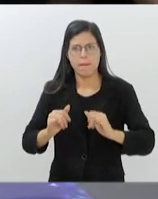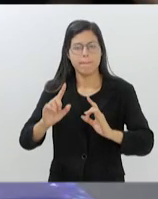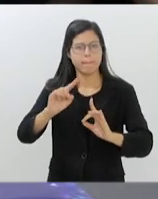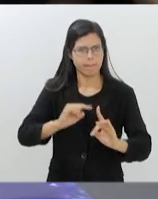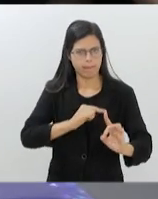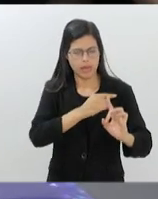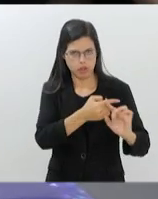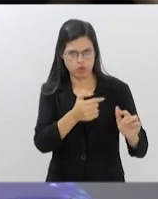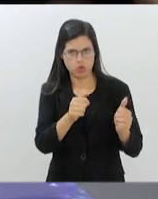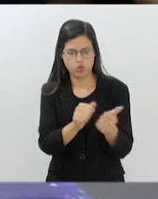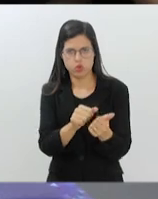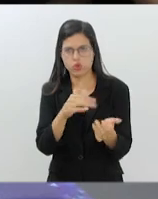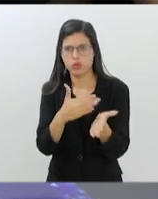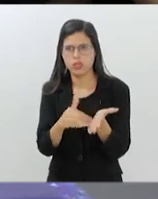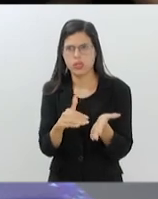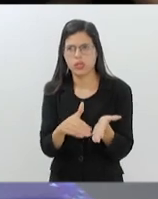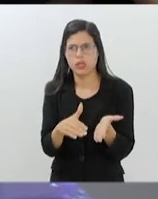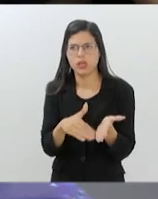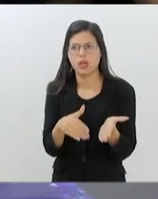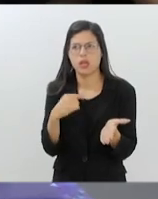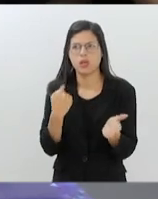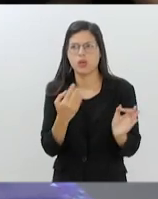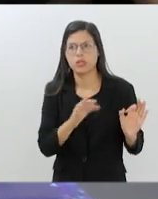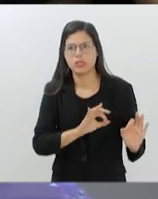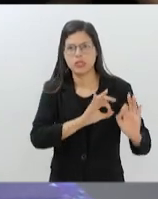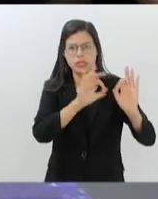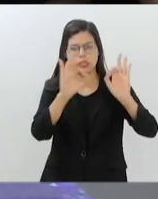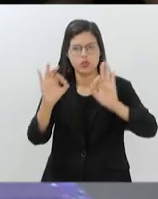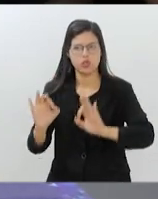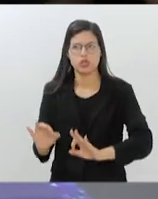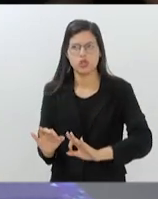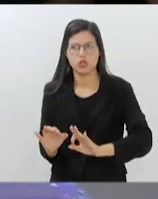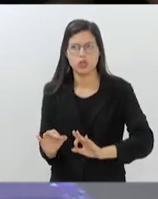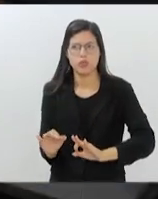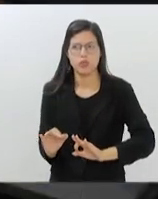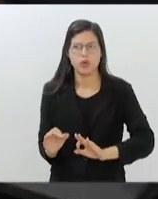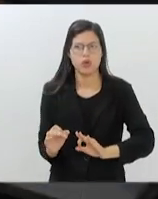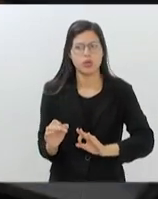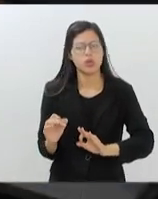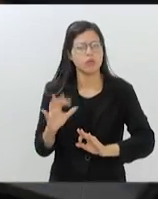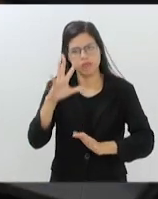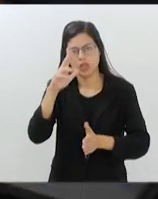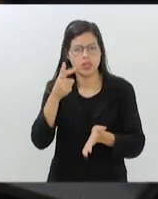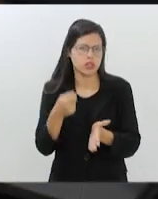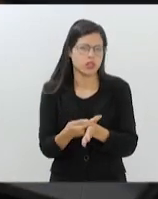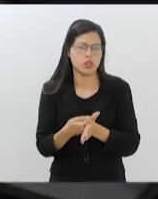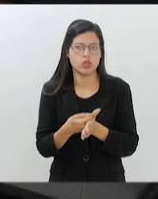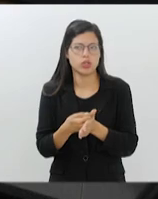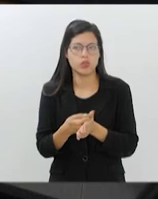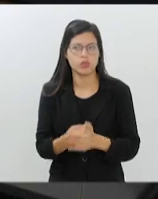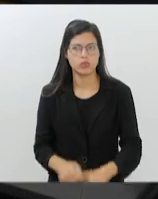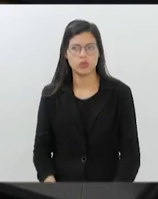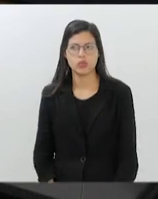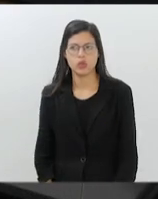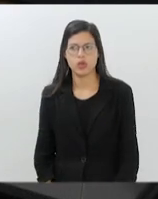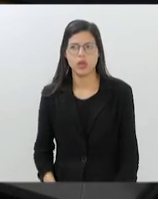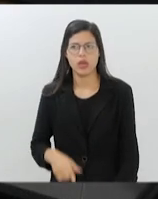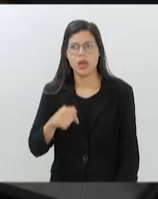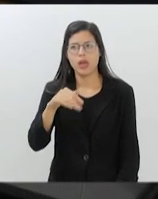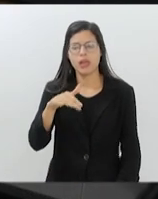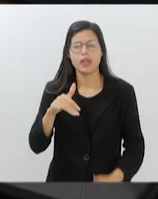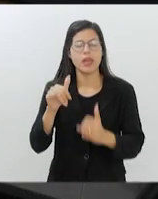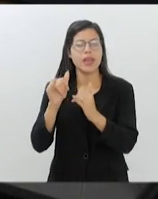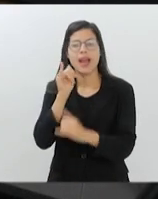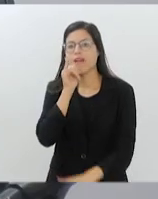secretaria que demandou então nós assistimos e entendemos que ela e aí chega num consenso E aí decidimos então pelo aquele processoa quem